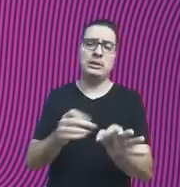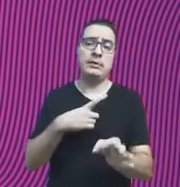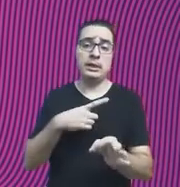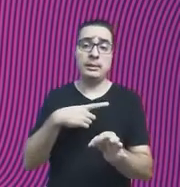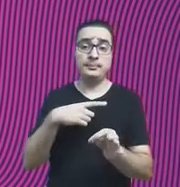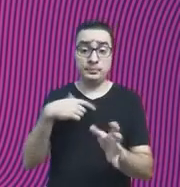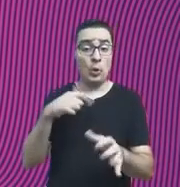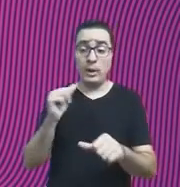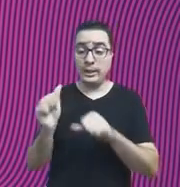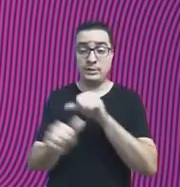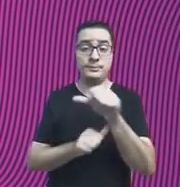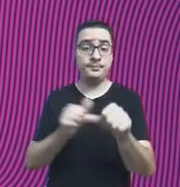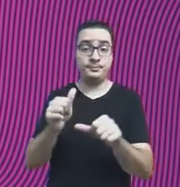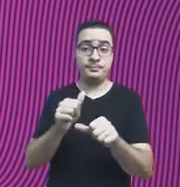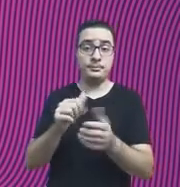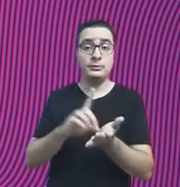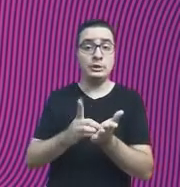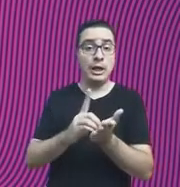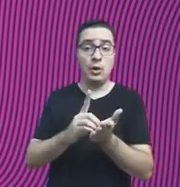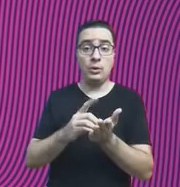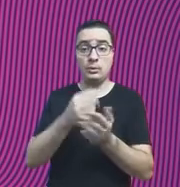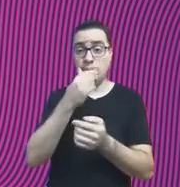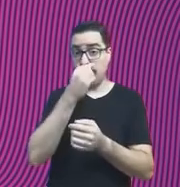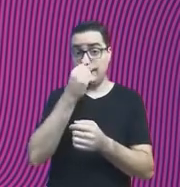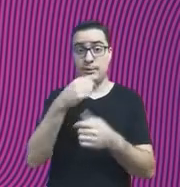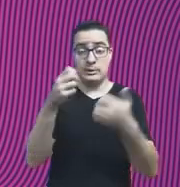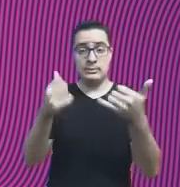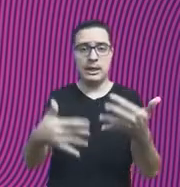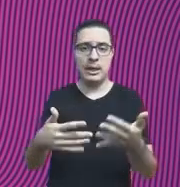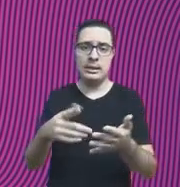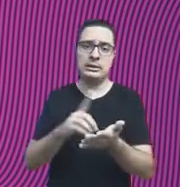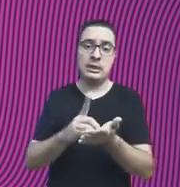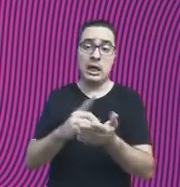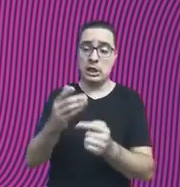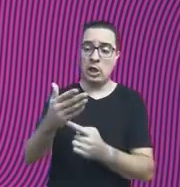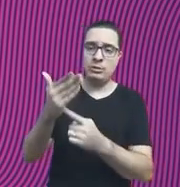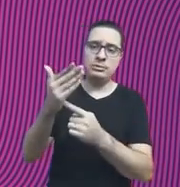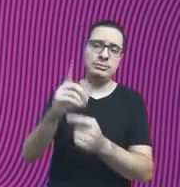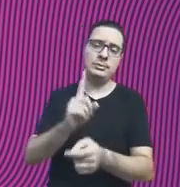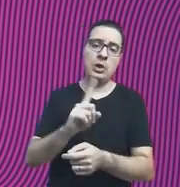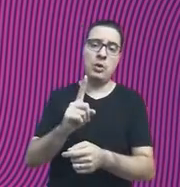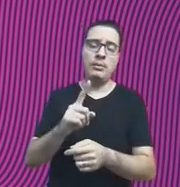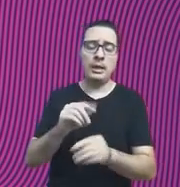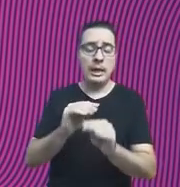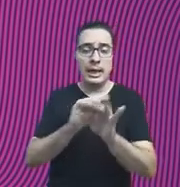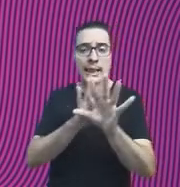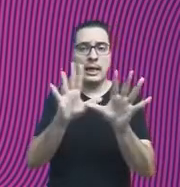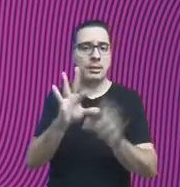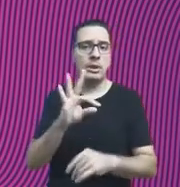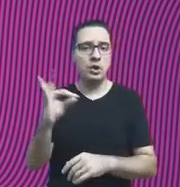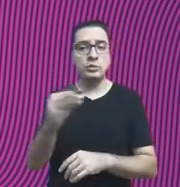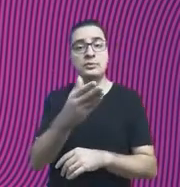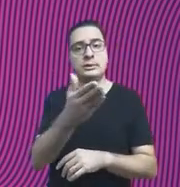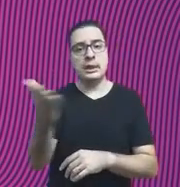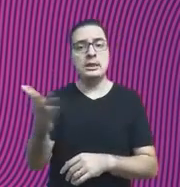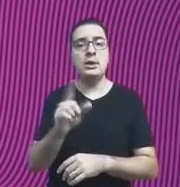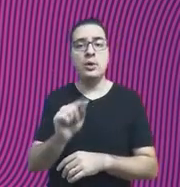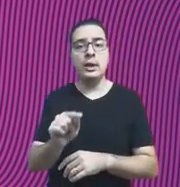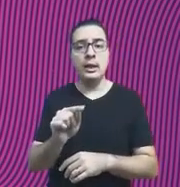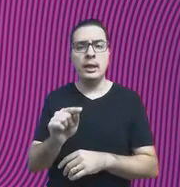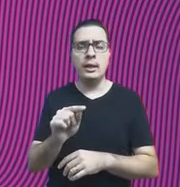falar muito de transformação digital, não vou falar muito de tecnologia, porque eu queria deixar claro para todos vocês essa